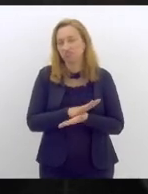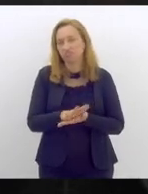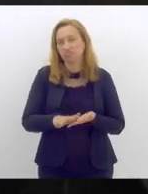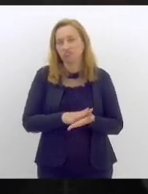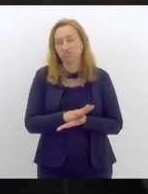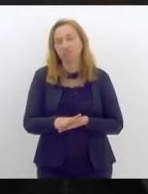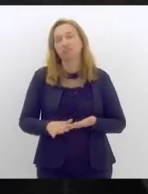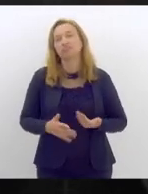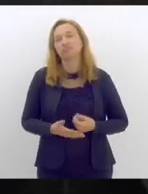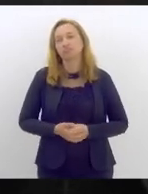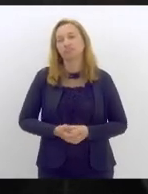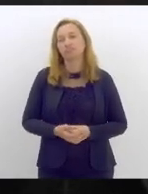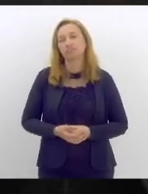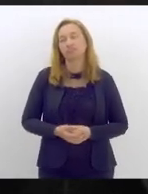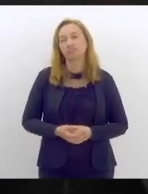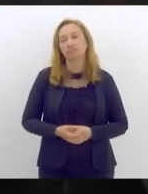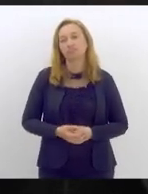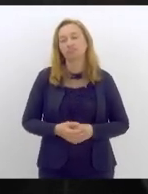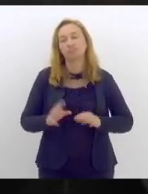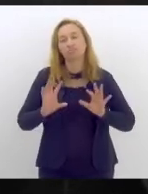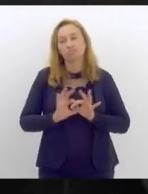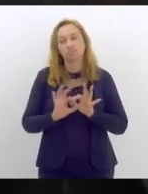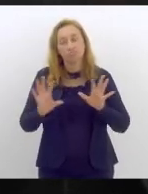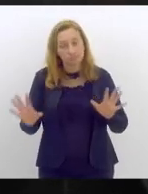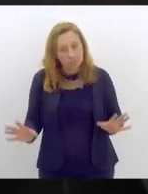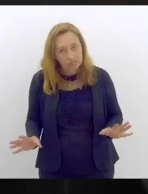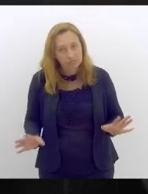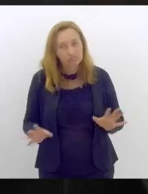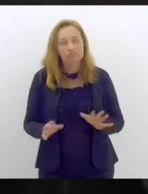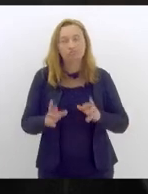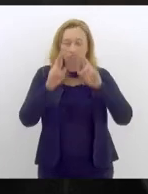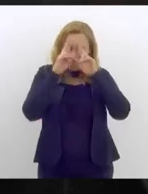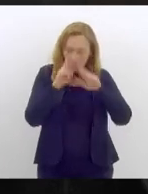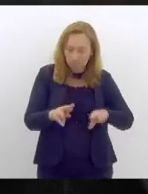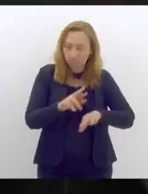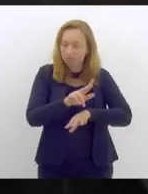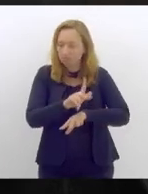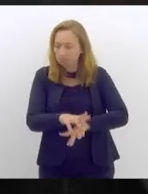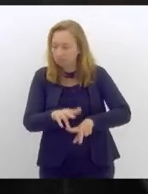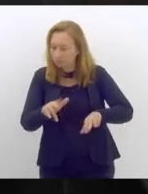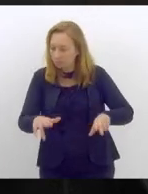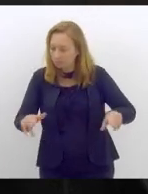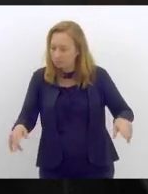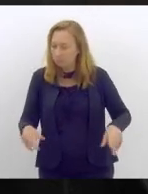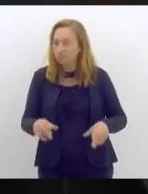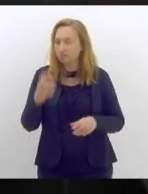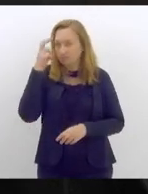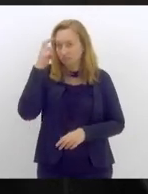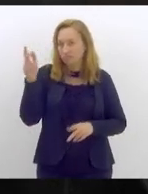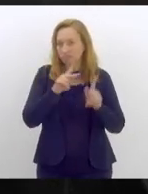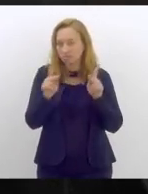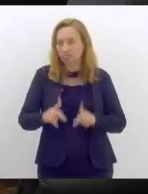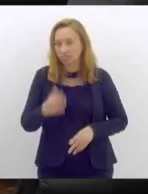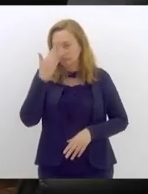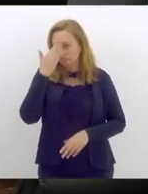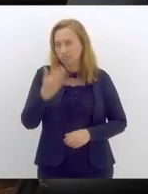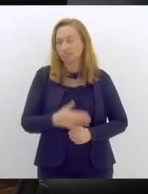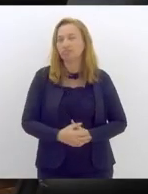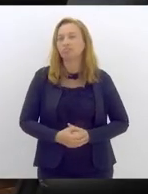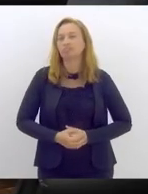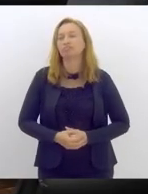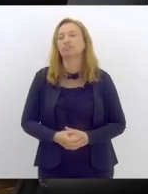que o link os ideais da Democracia os ideais do respeito a diferença é os ideais de uma cultura de paz muito obrigado